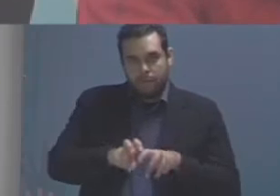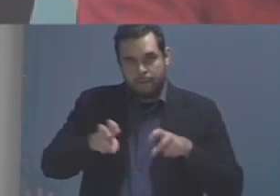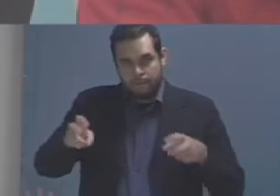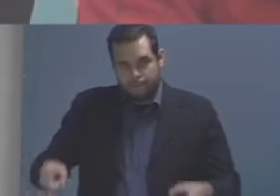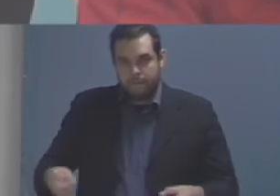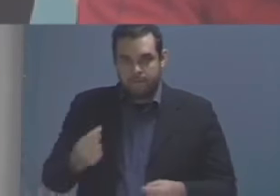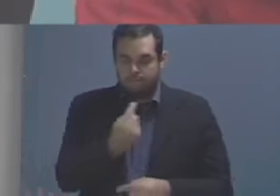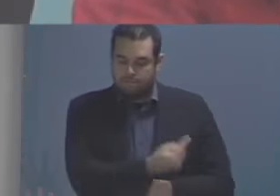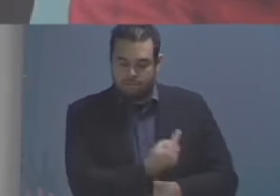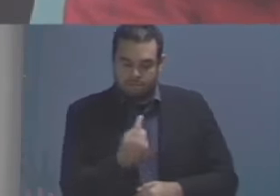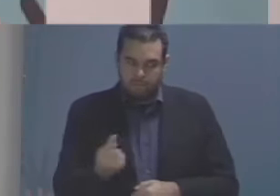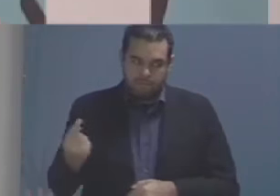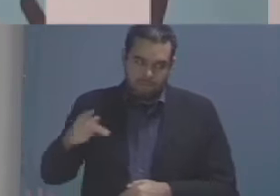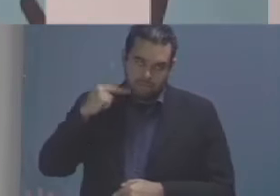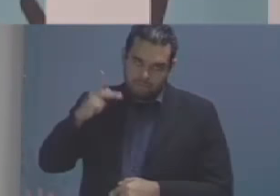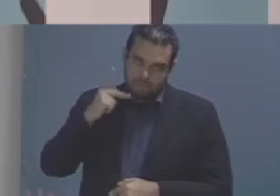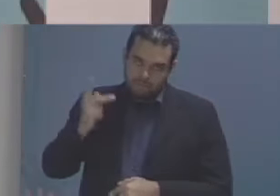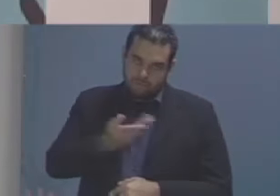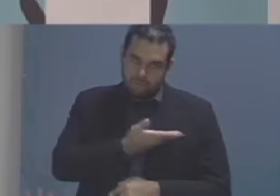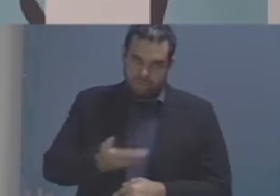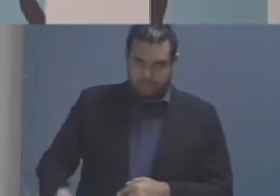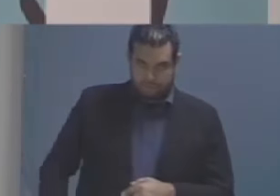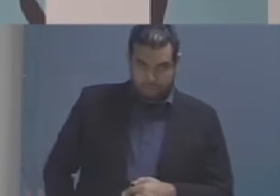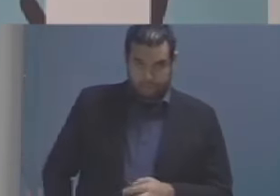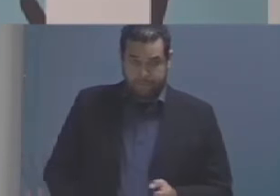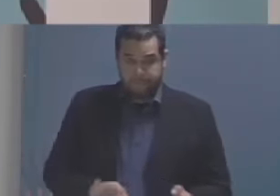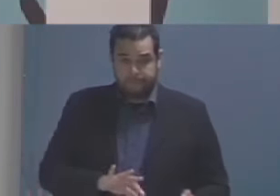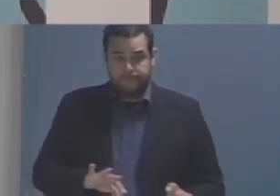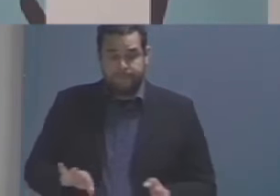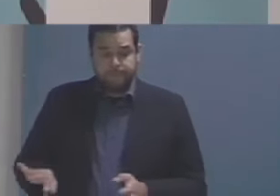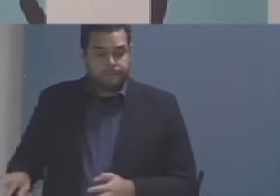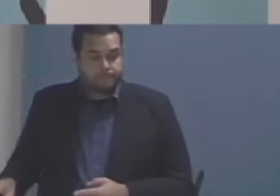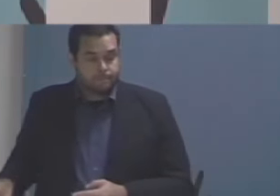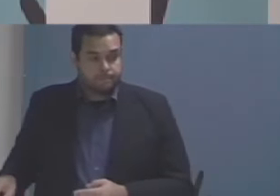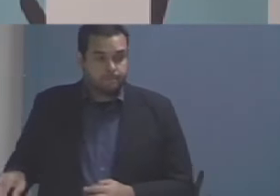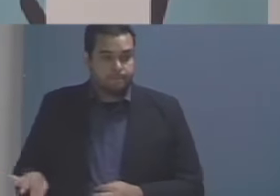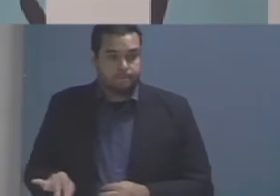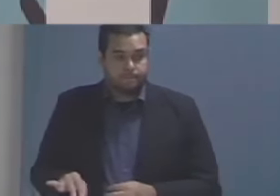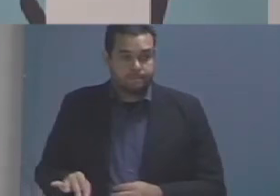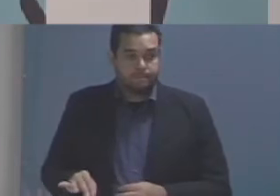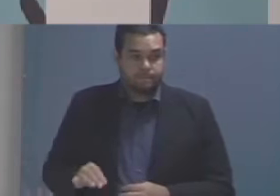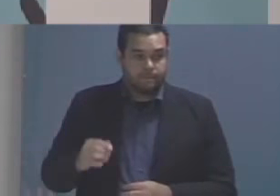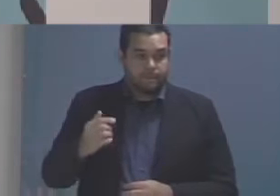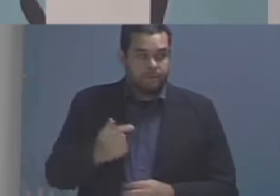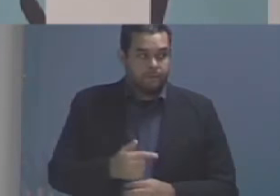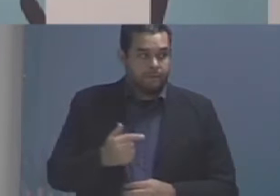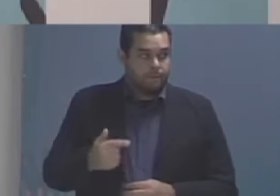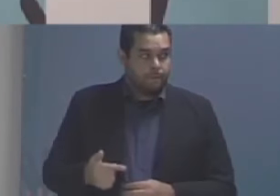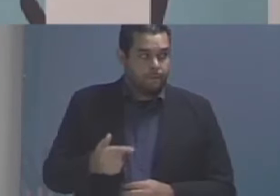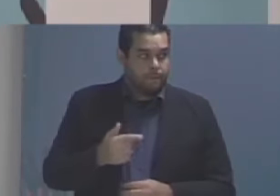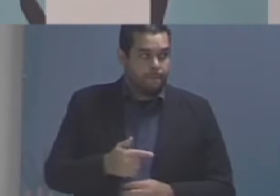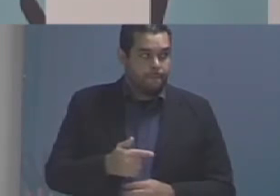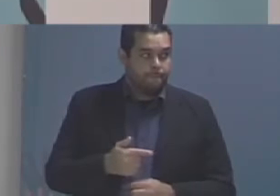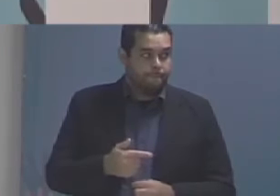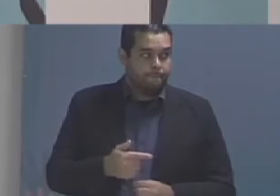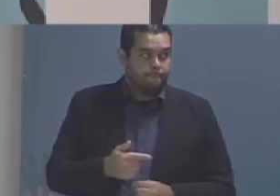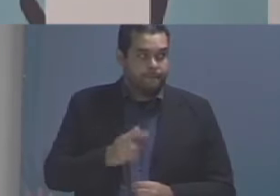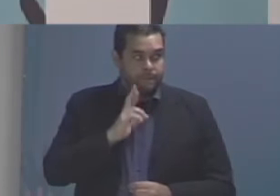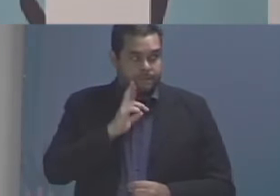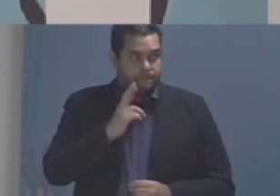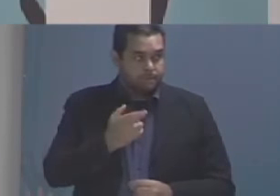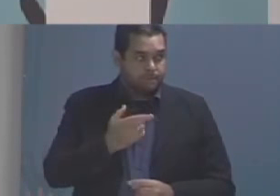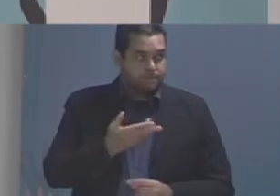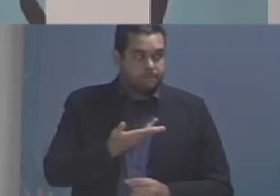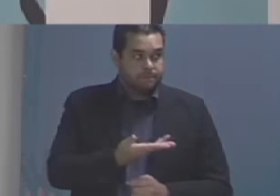cada política pública, é o que a gente propõe. Obrigado, candidato. O candidato da chapa 22, Rogério Oliveira, responderá